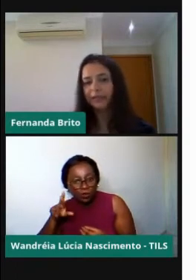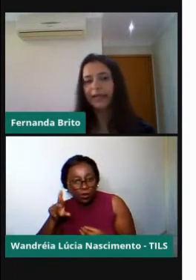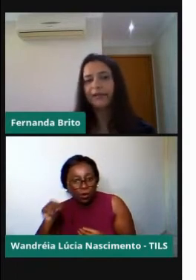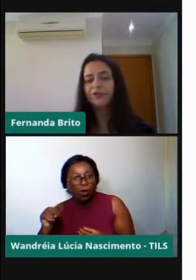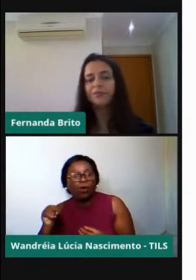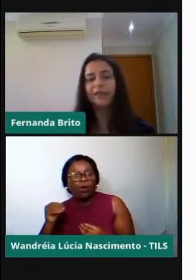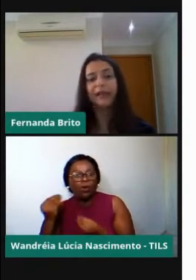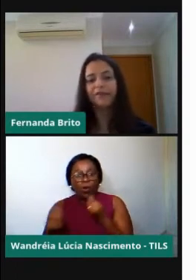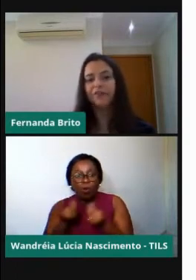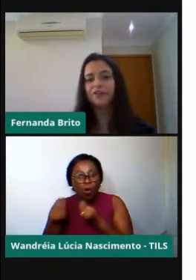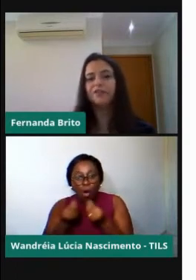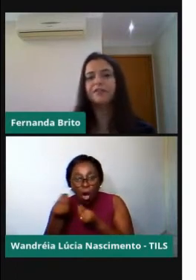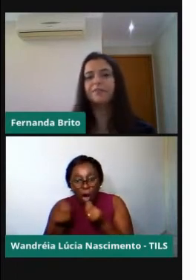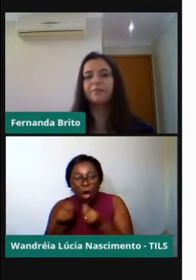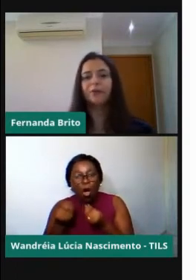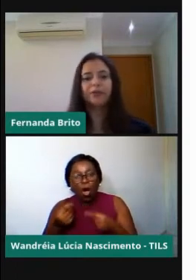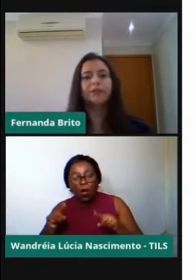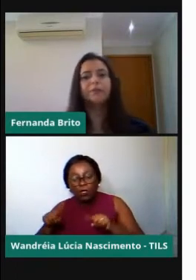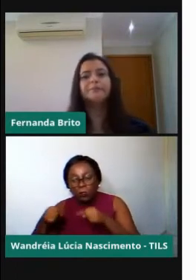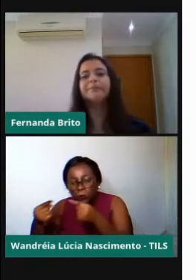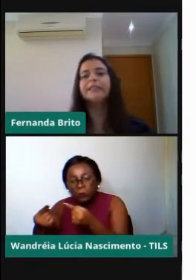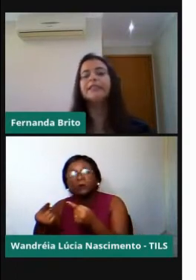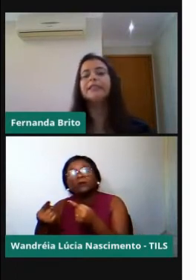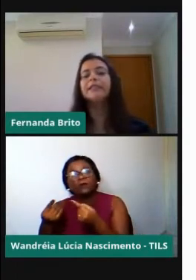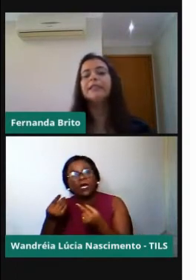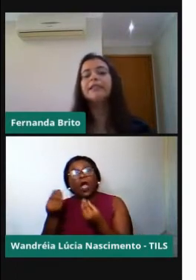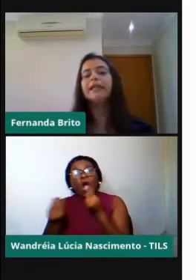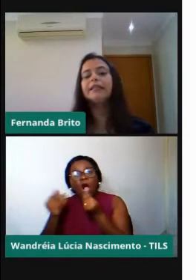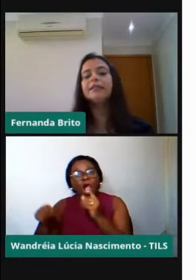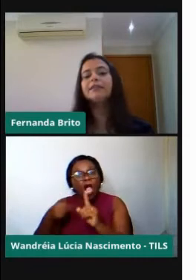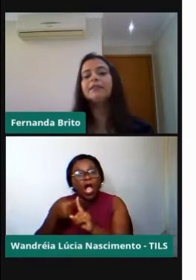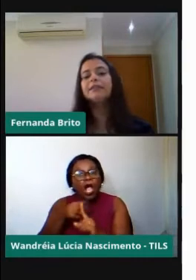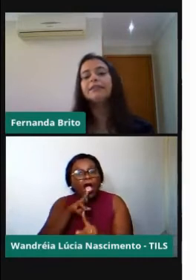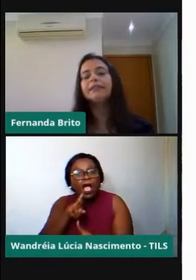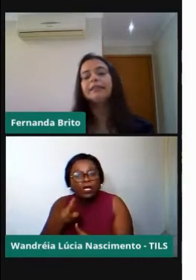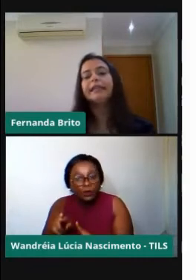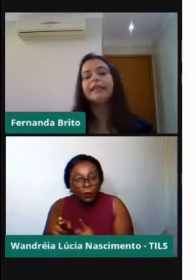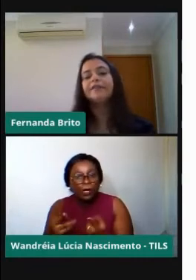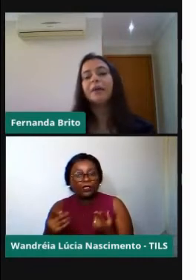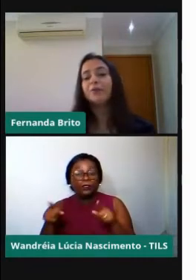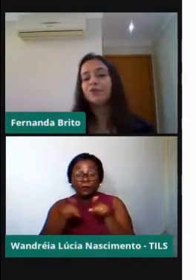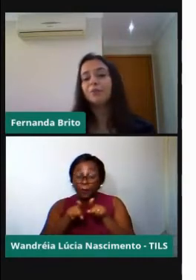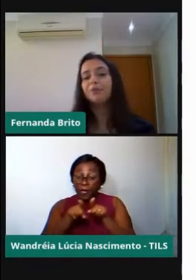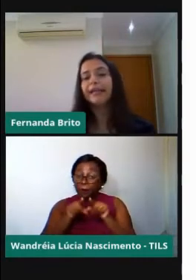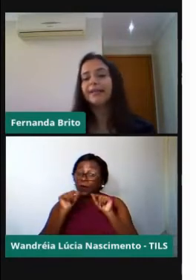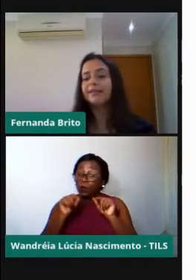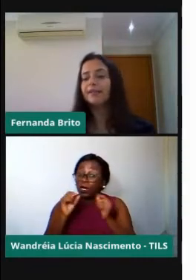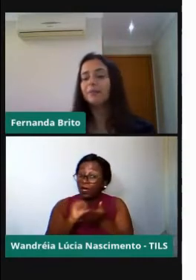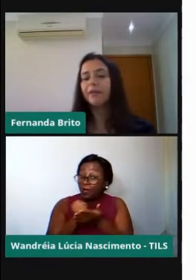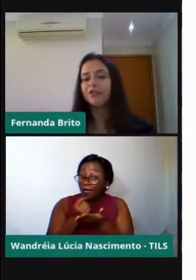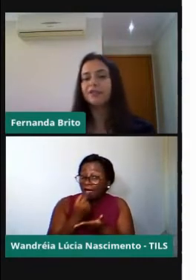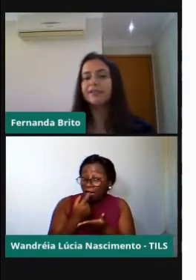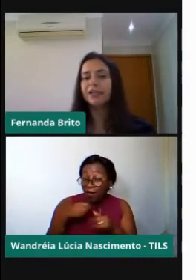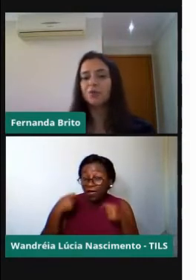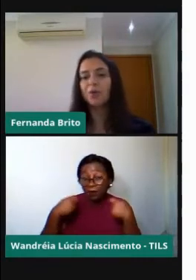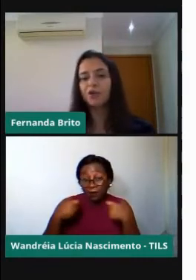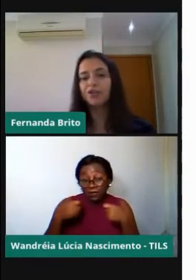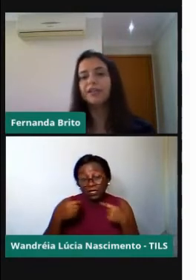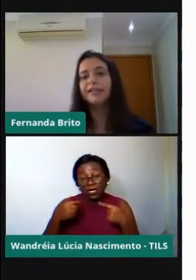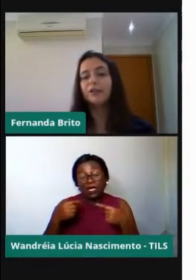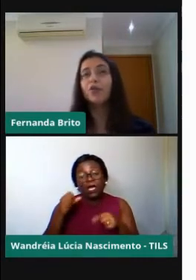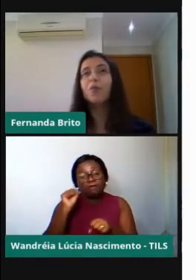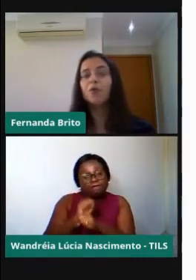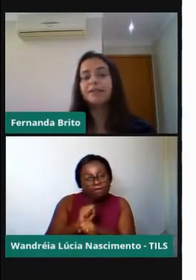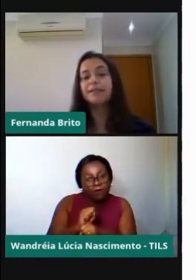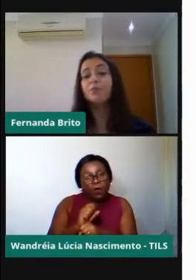ter propriedades benéficas nesse panorama, né? E ainda, fármacos que pudessem impedir essa